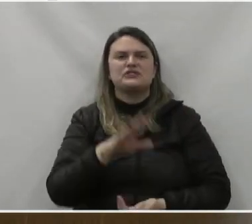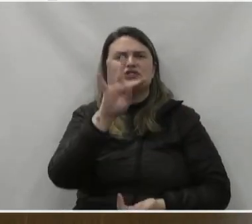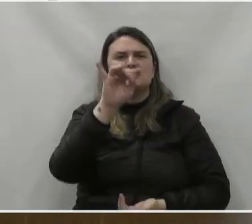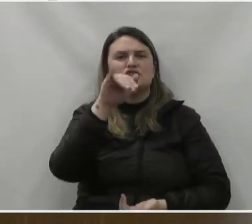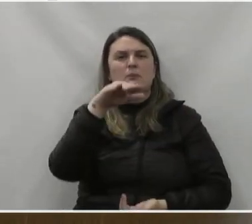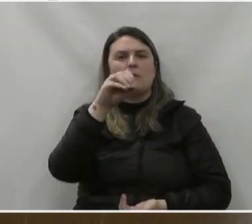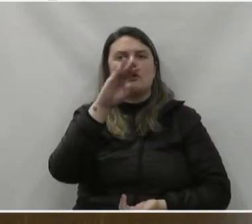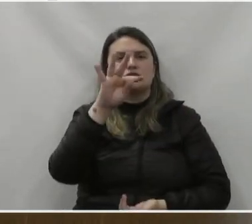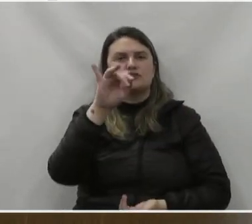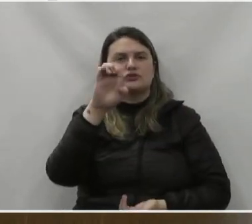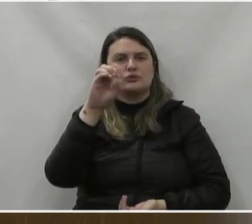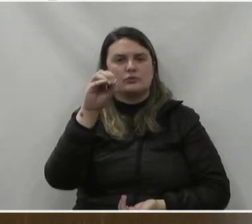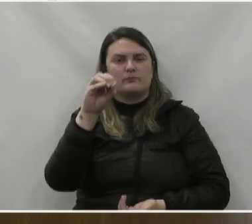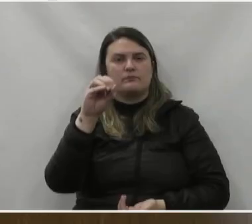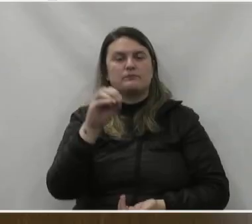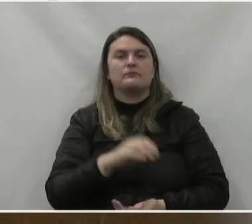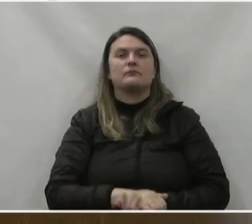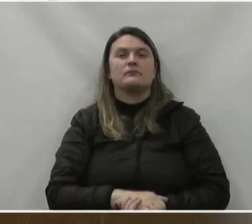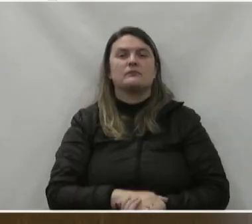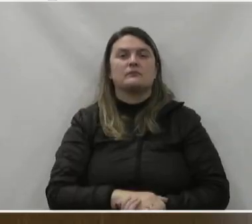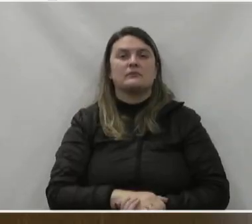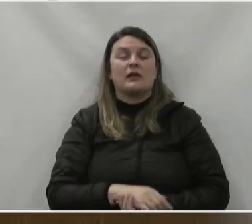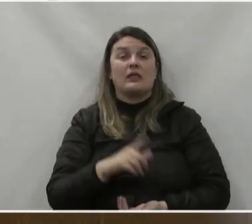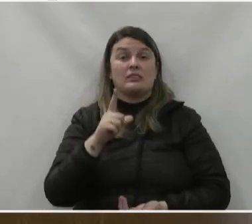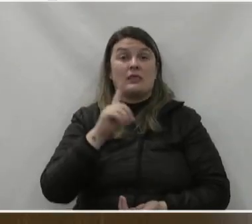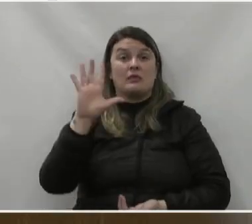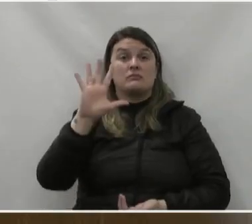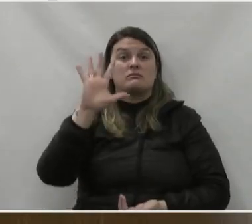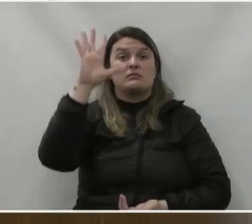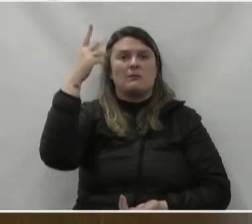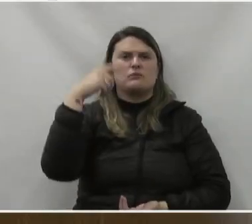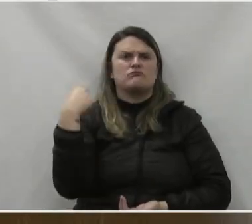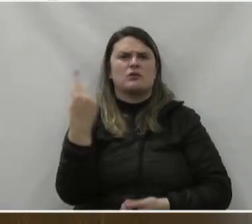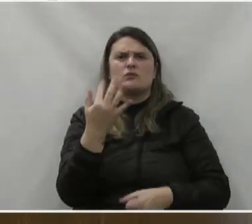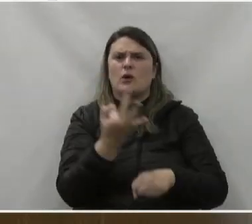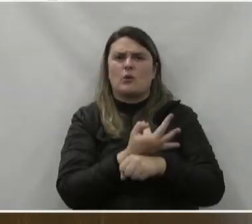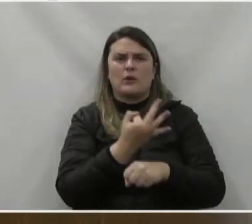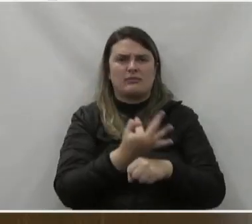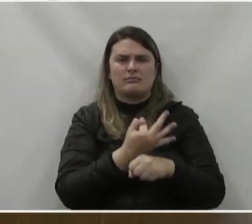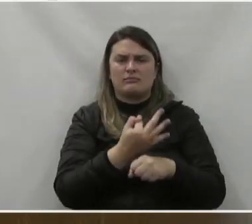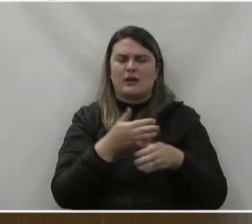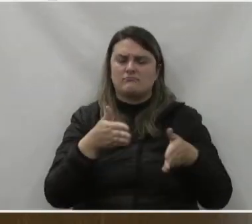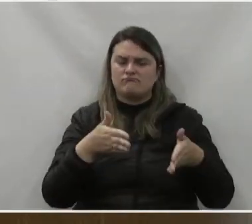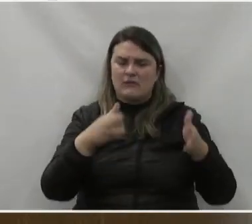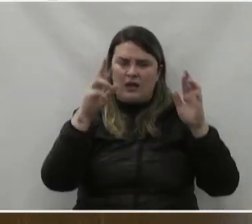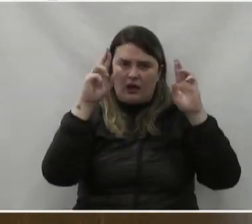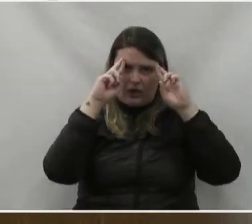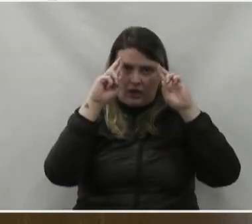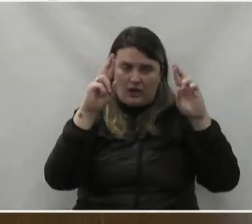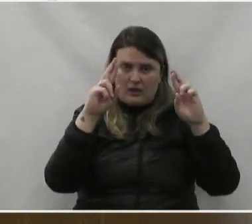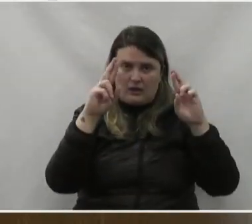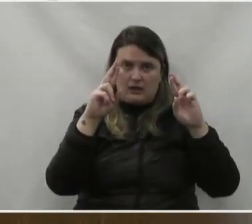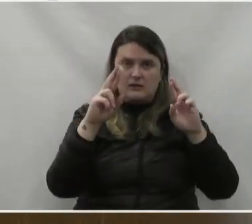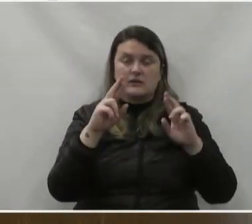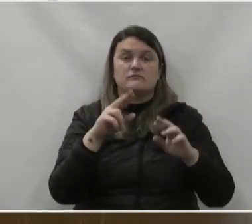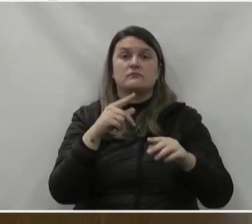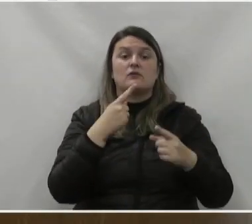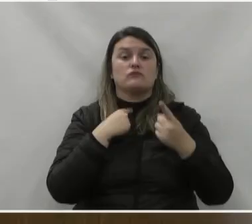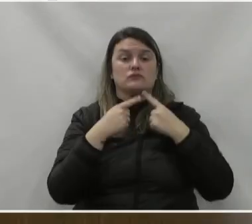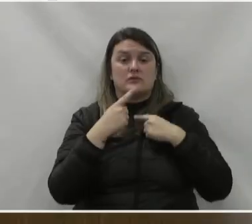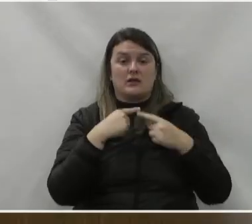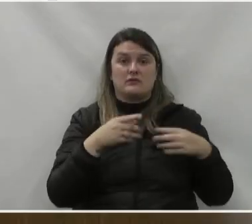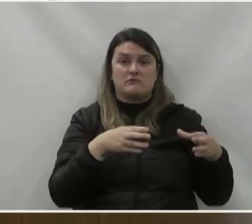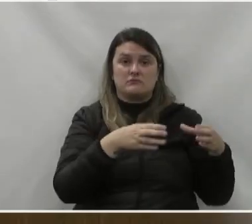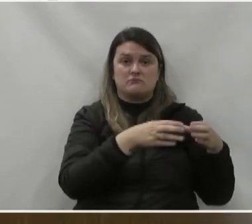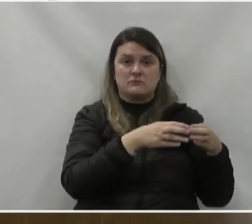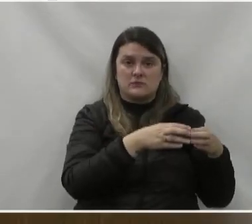4. Que afirma, pois virá o tempo em que não suportarão a sã doutrina. Pelo contrário, segundo os seus próprios desejos, juntarão para